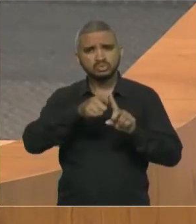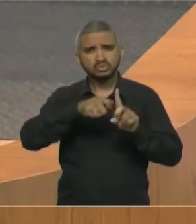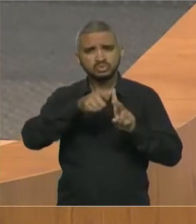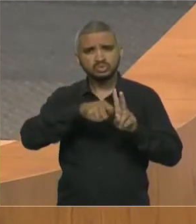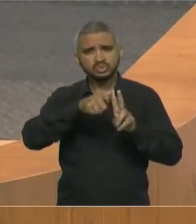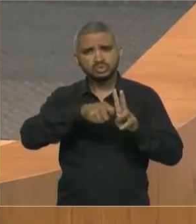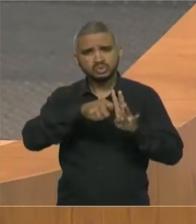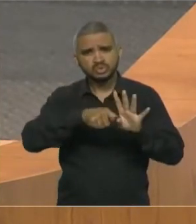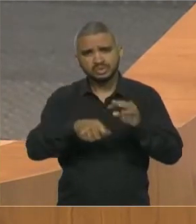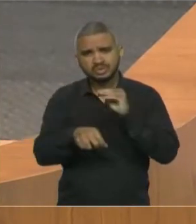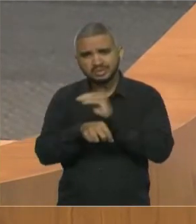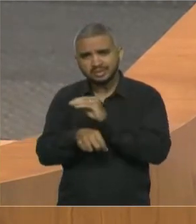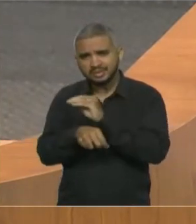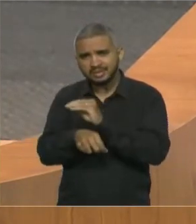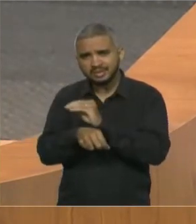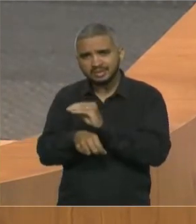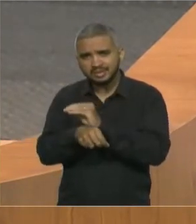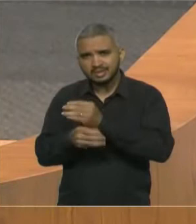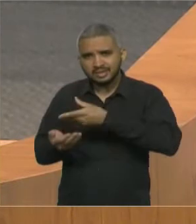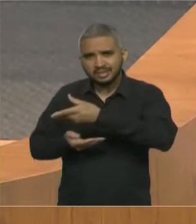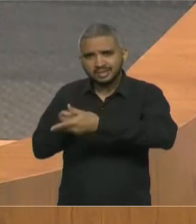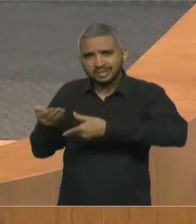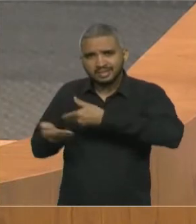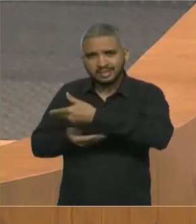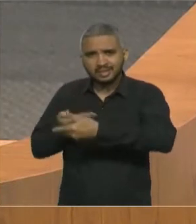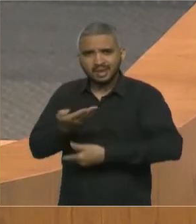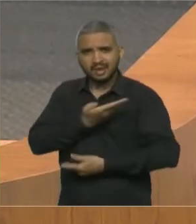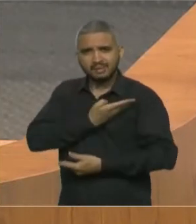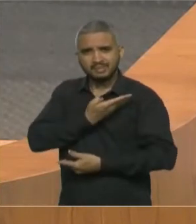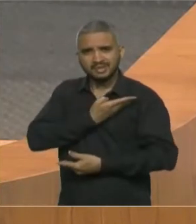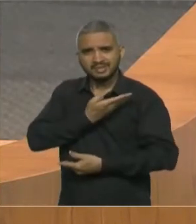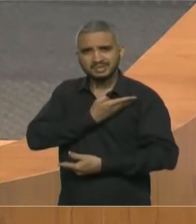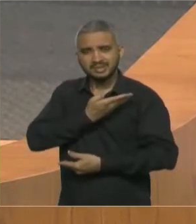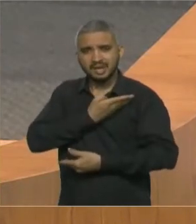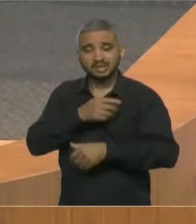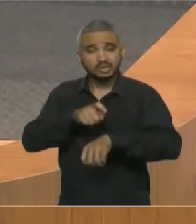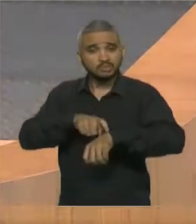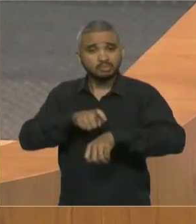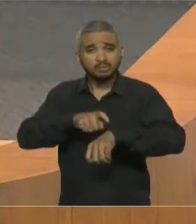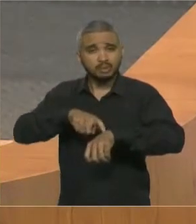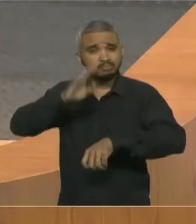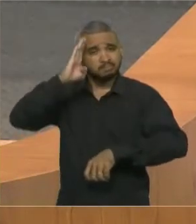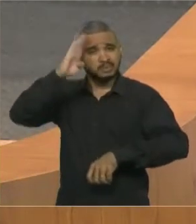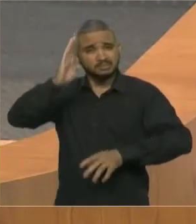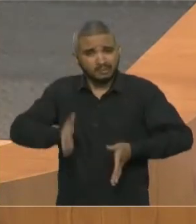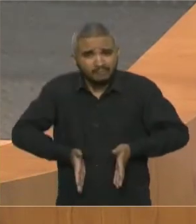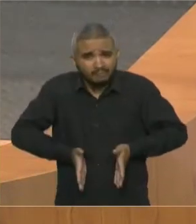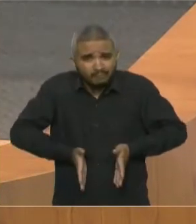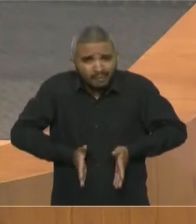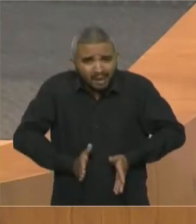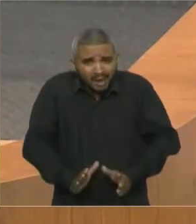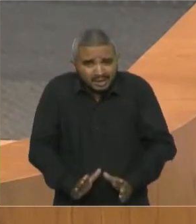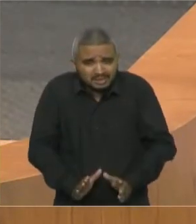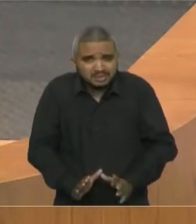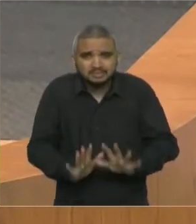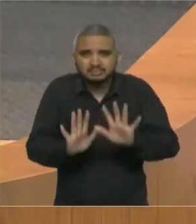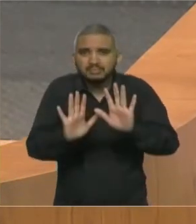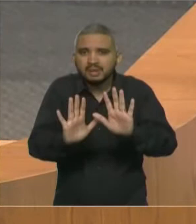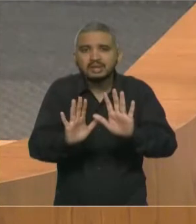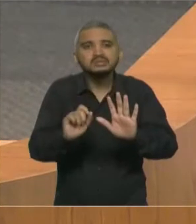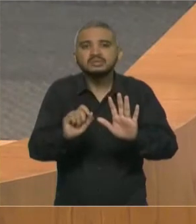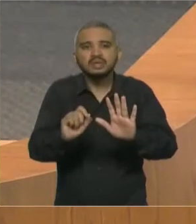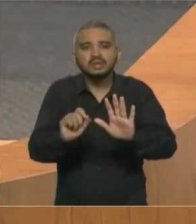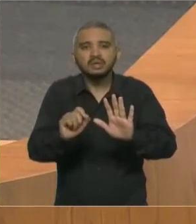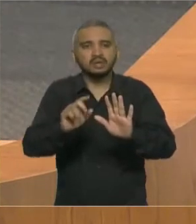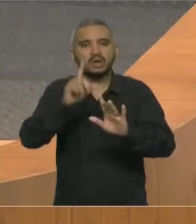vínculo afetivo, um vínculo de amizade, e no momento crucial, que é o momento do parto, infelizmente, esse laço ele